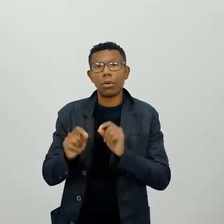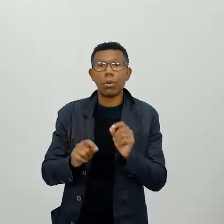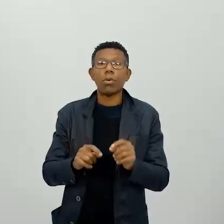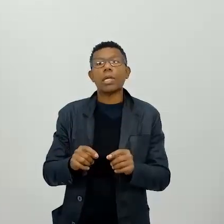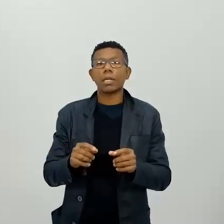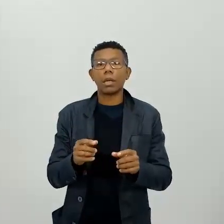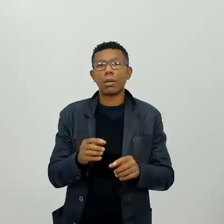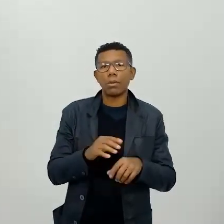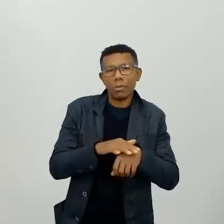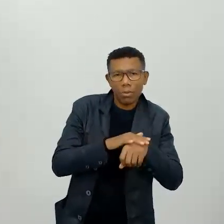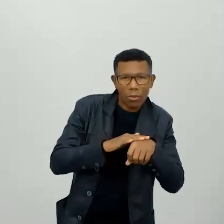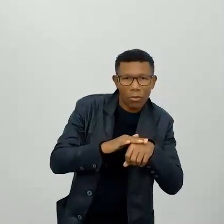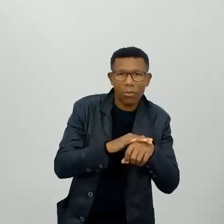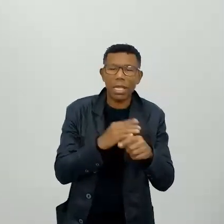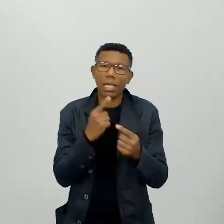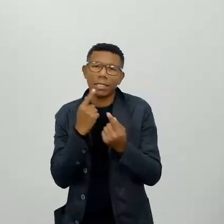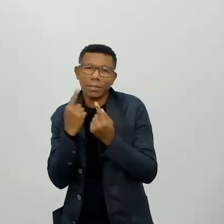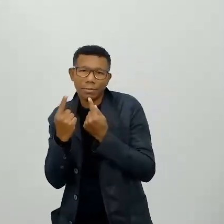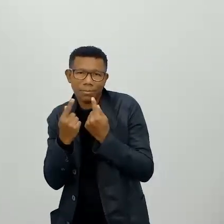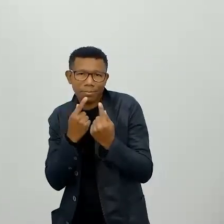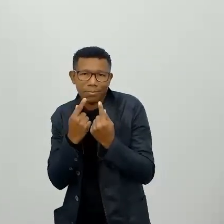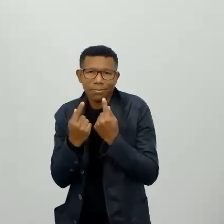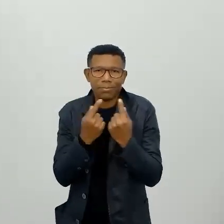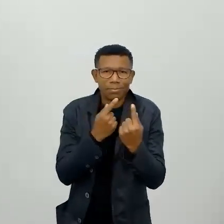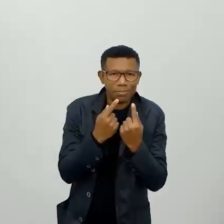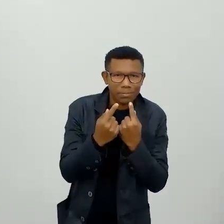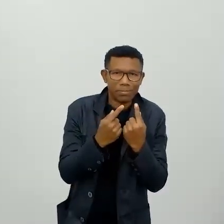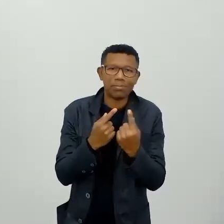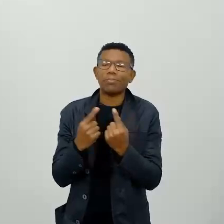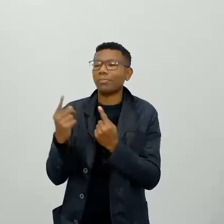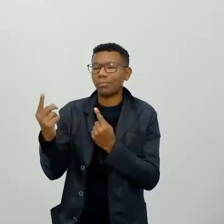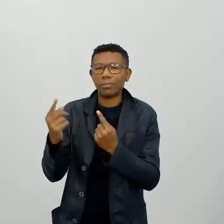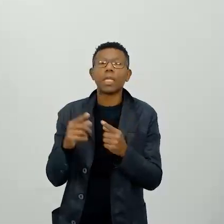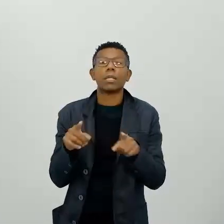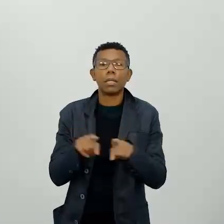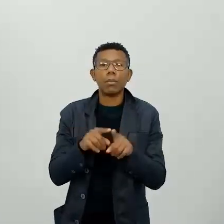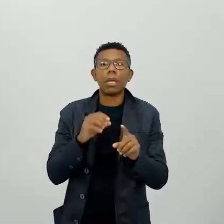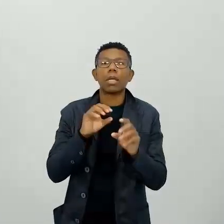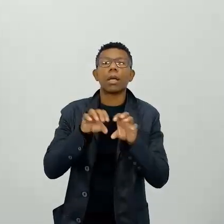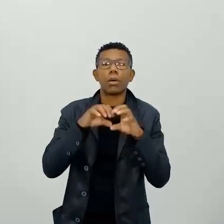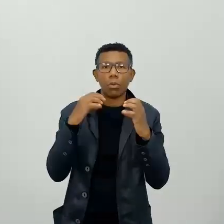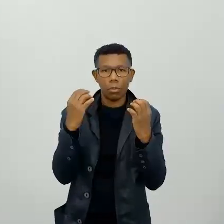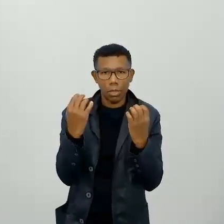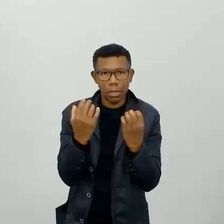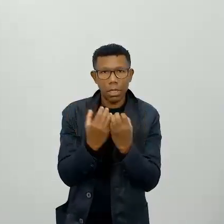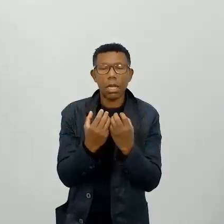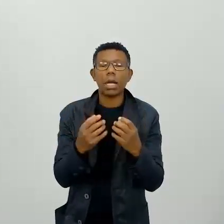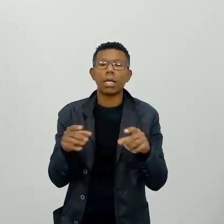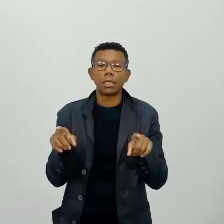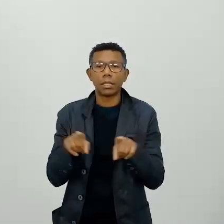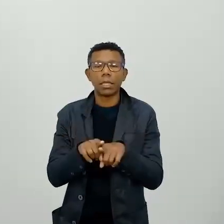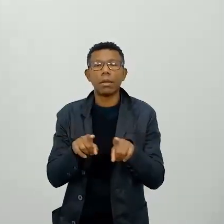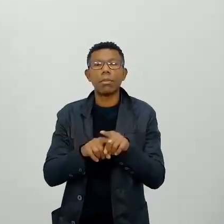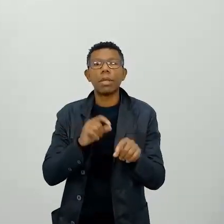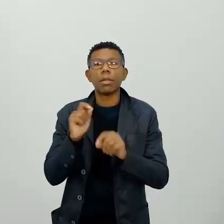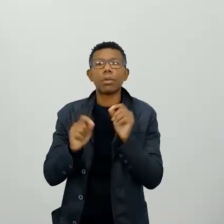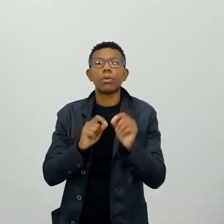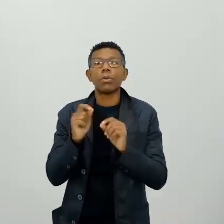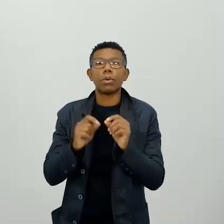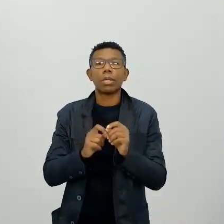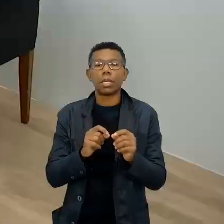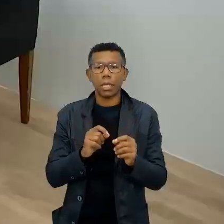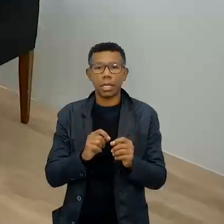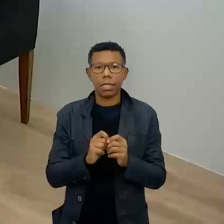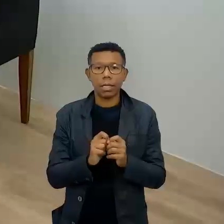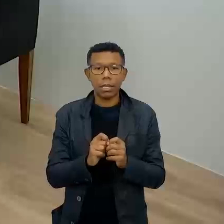de conversa, já trazer com foco naquilo que foi observado da comunidade, né? O que mais que você destaca nas contribuições, professor